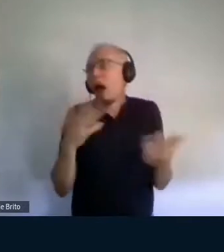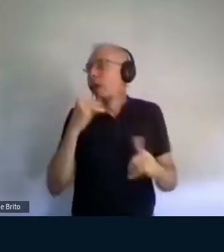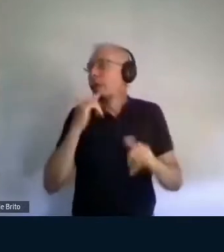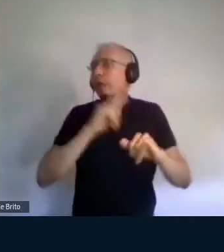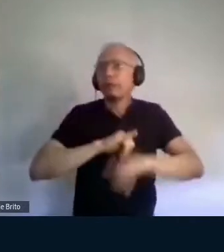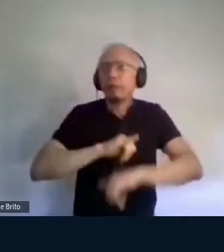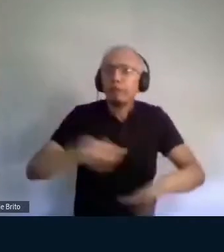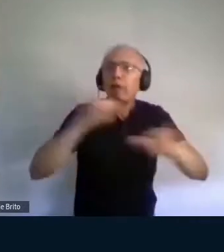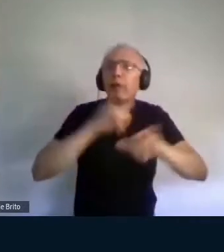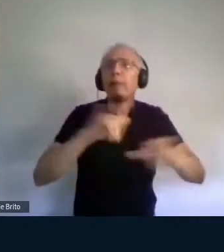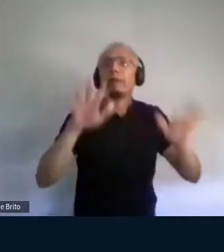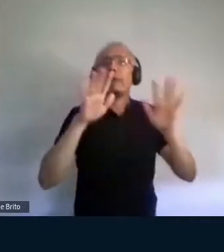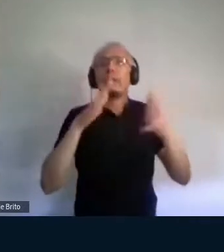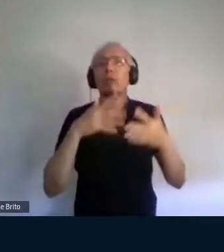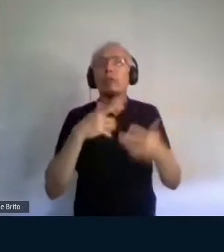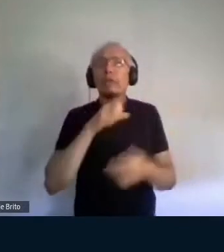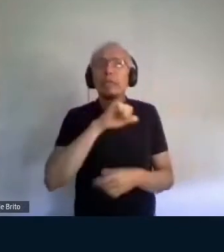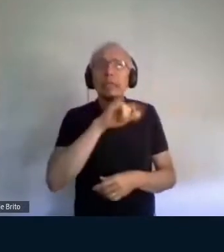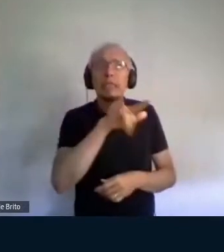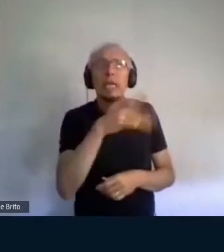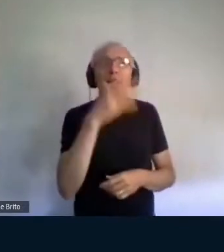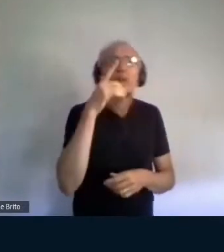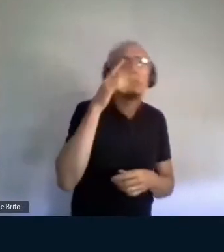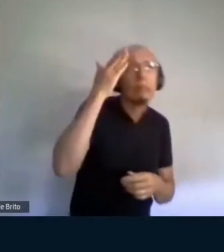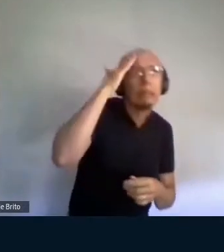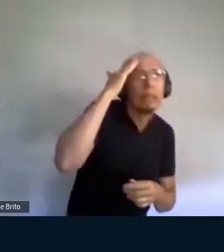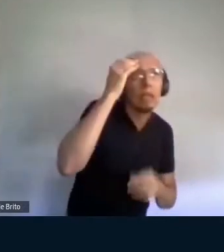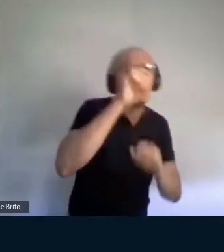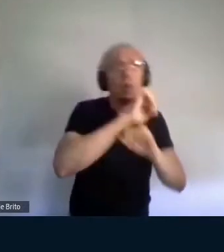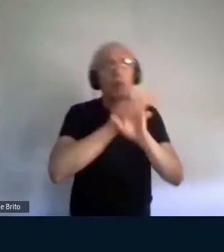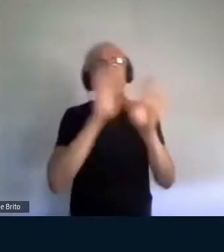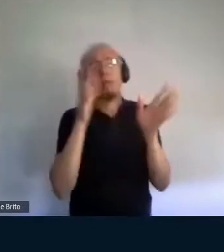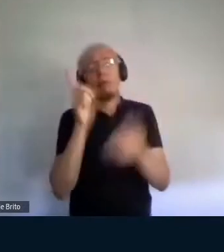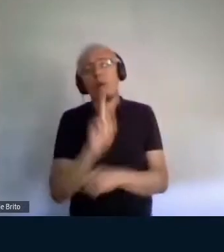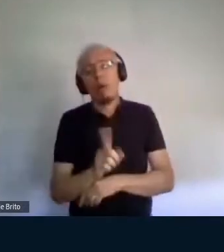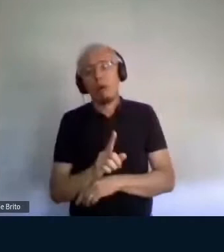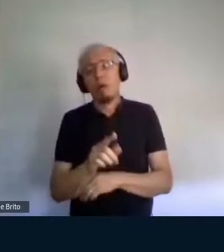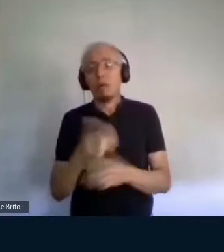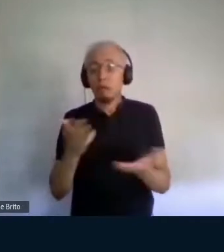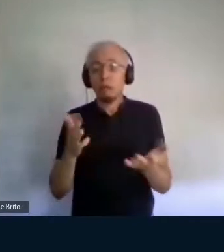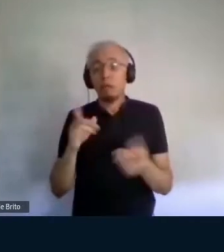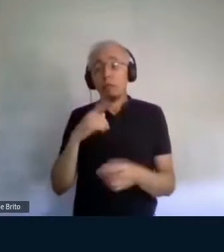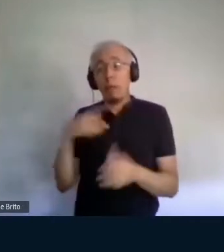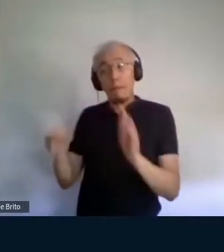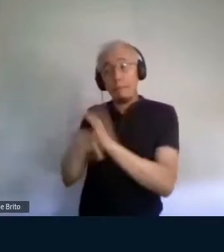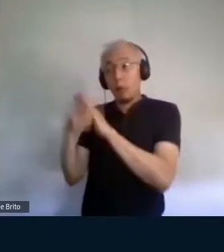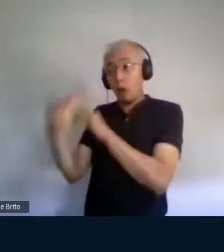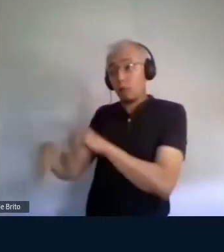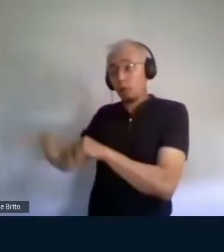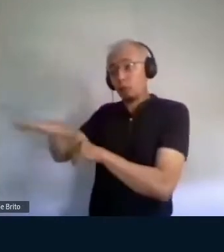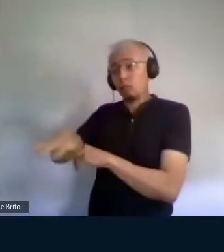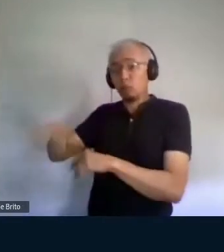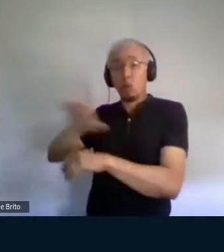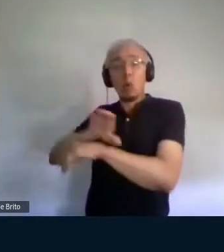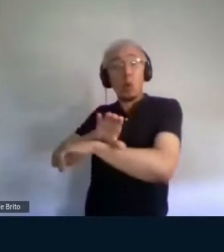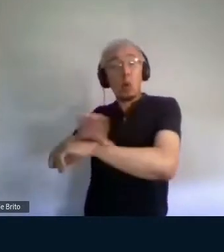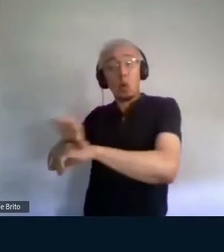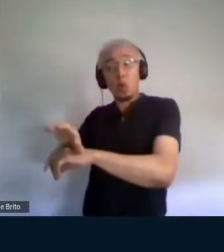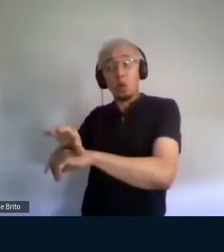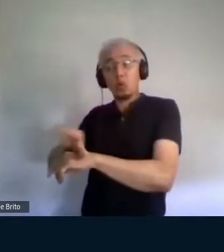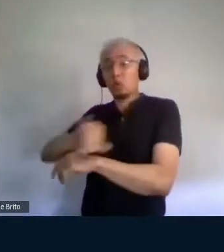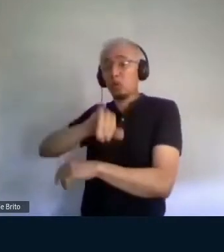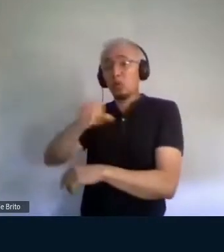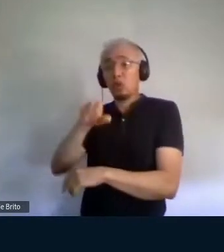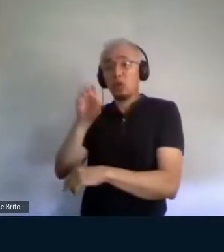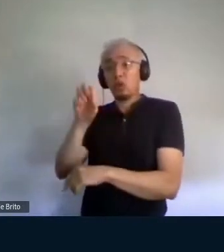se ela foi entendida. Isso pode ser um objeto, de fato, para os estudos de jornalismo, os estudos